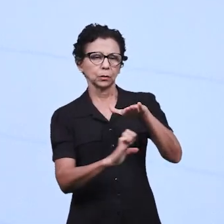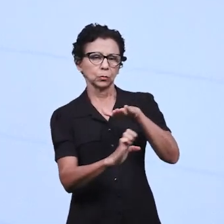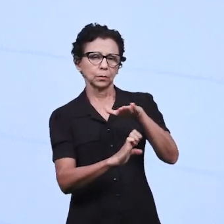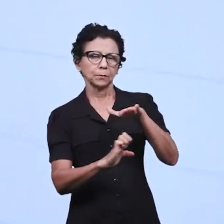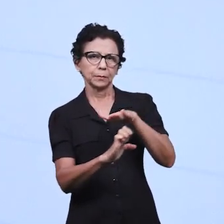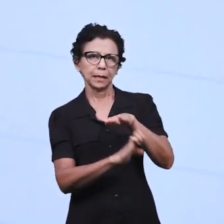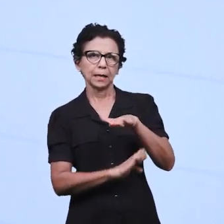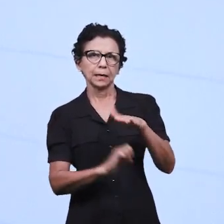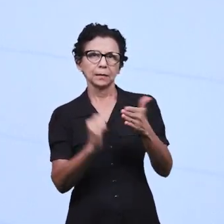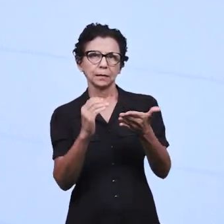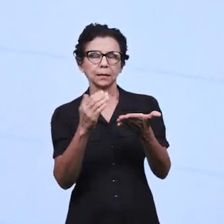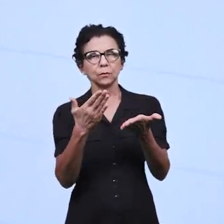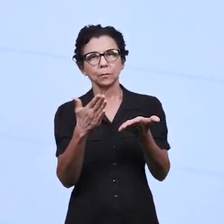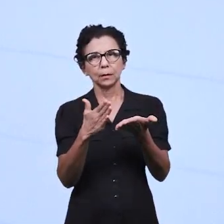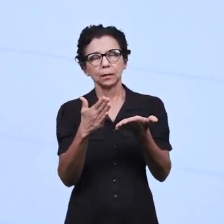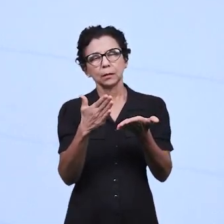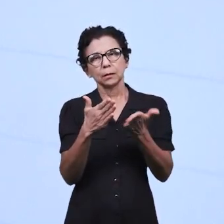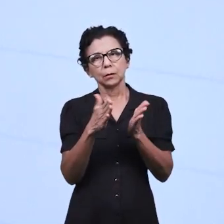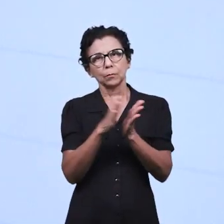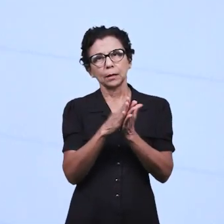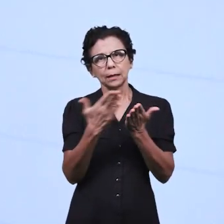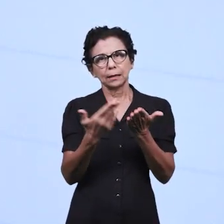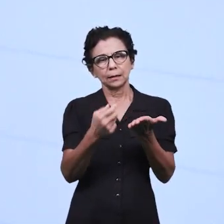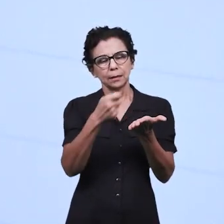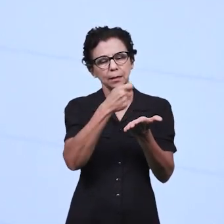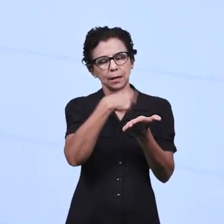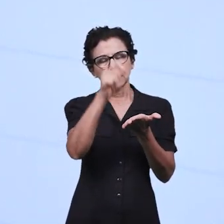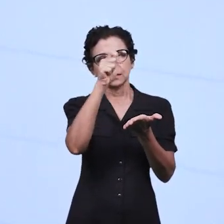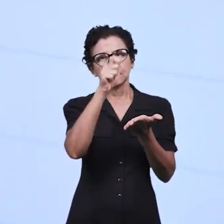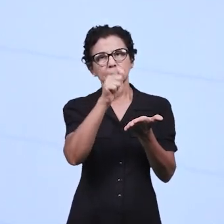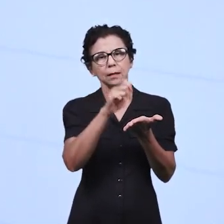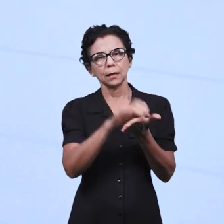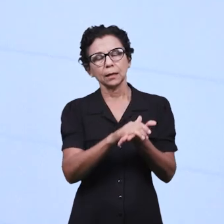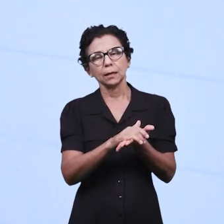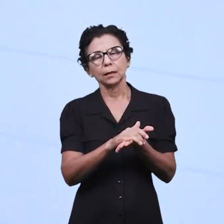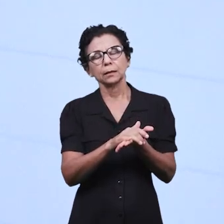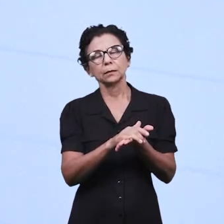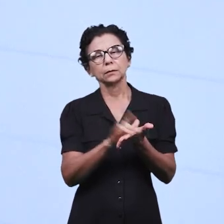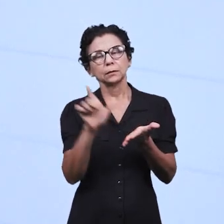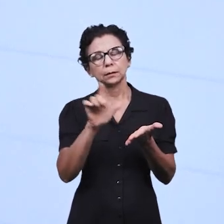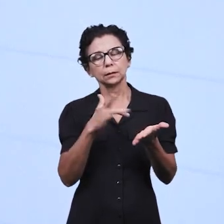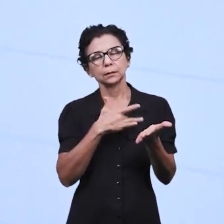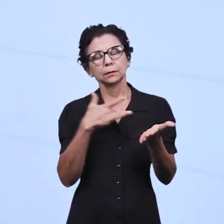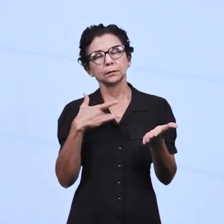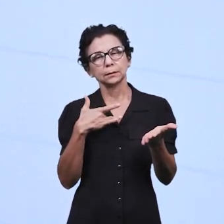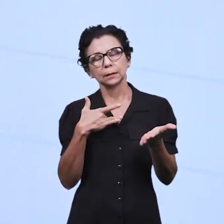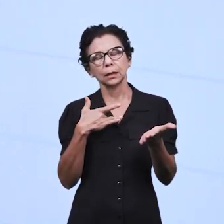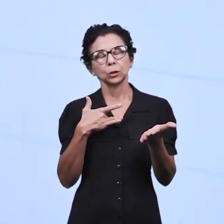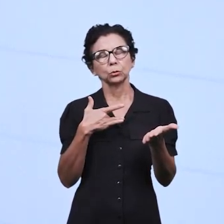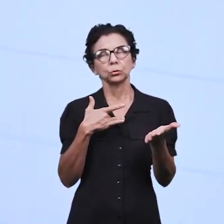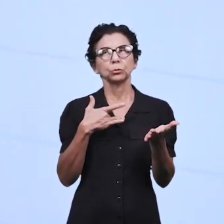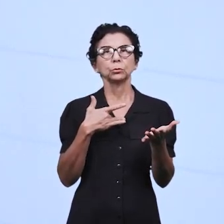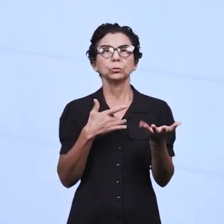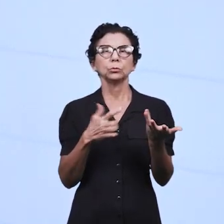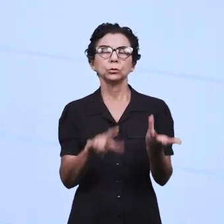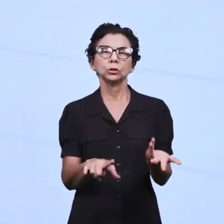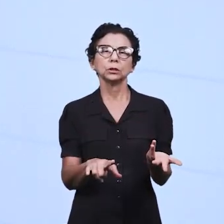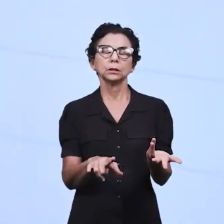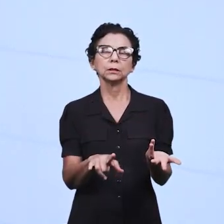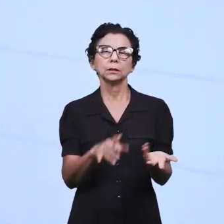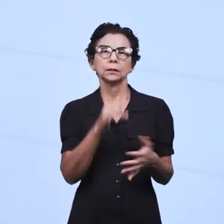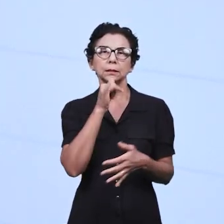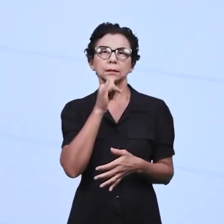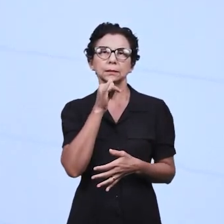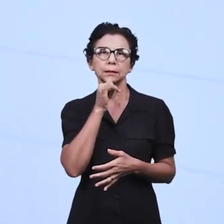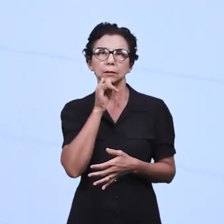é desligado, até tem direito de permanecer com o plano por um tempo, mas imagina que a pessoa não quer permanecer com o